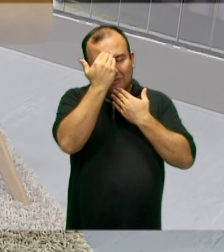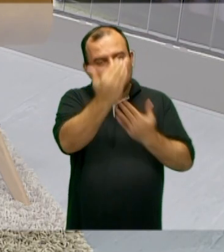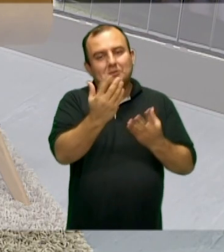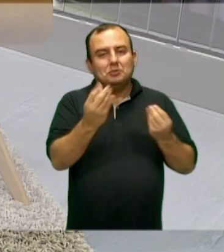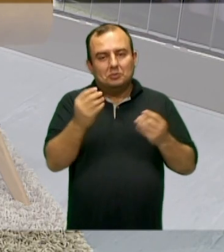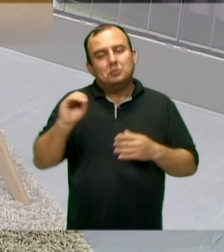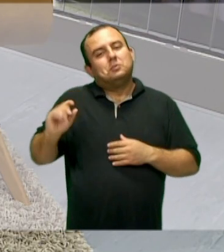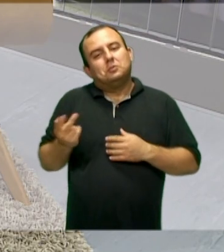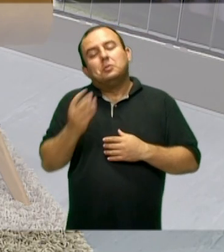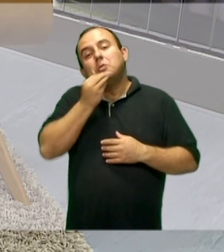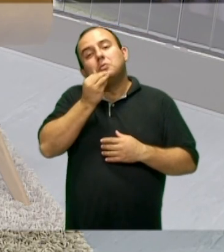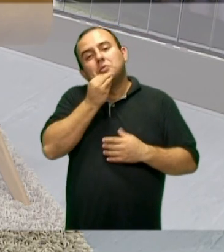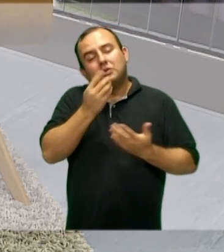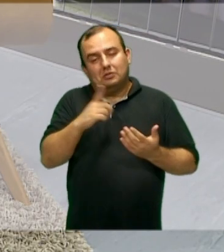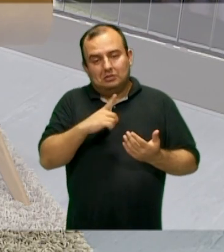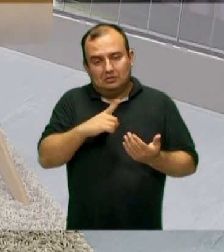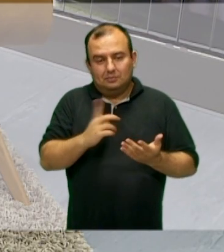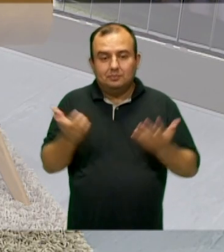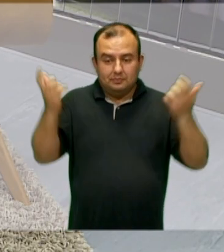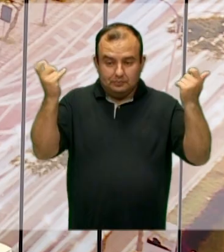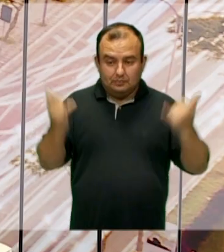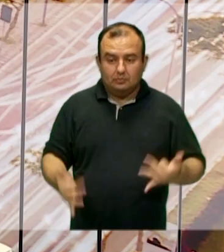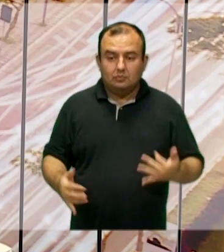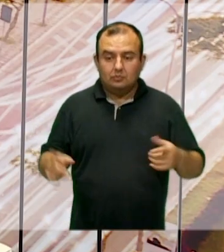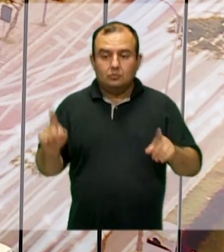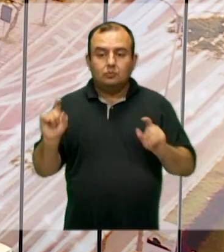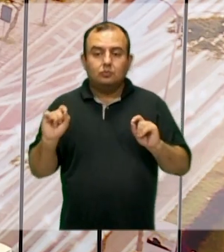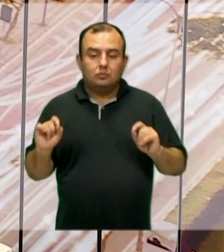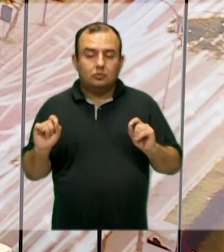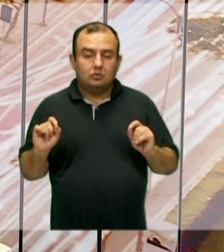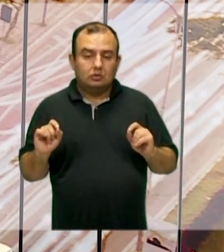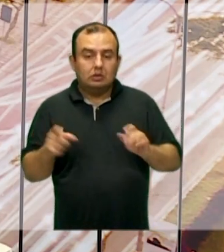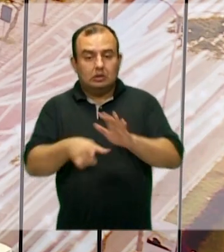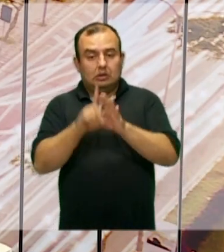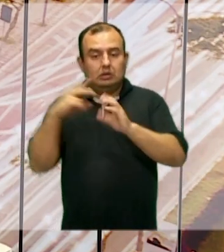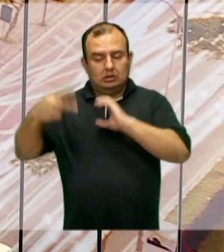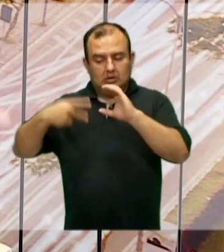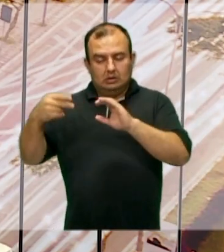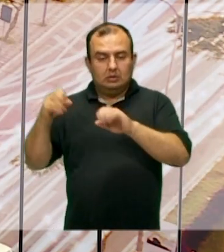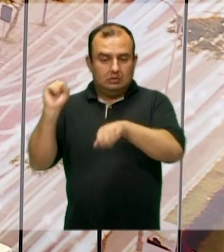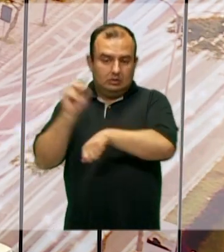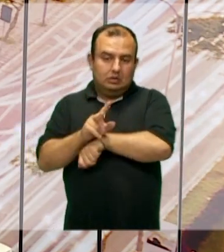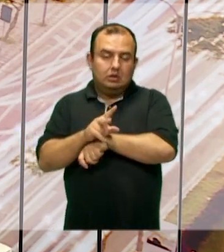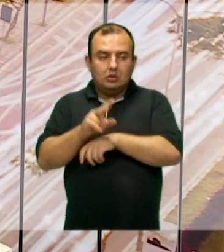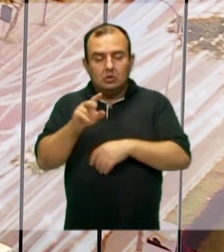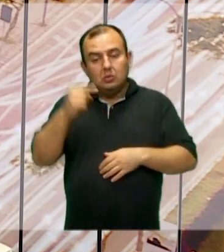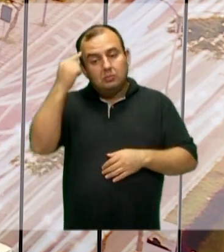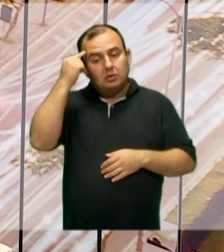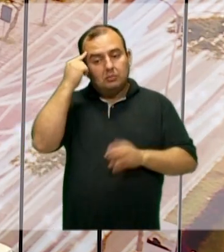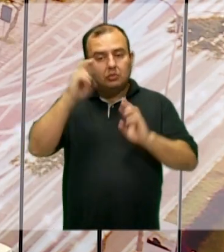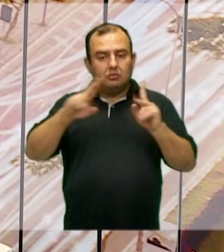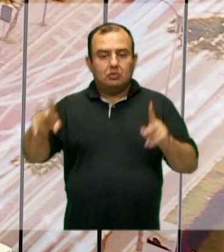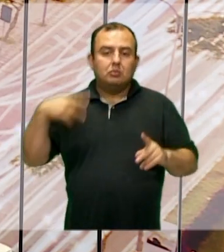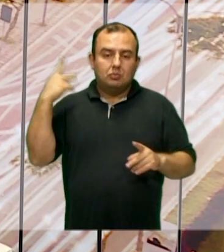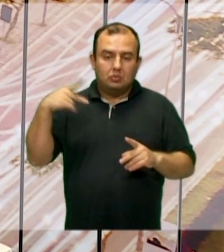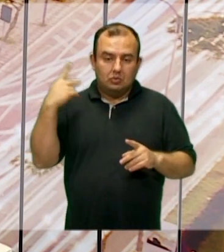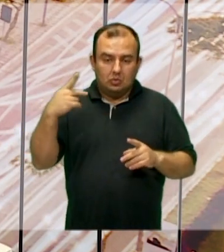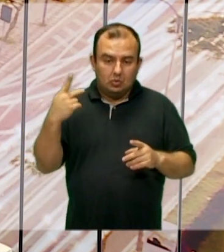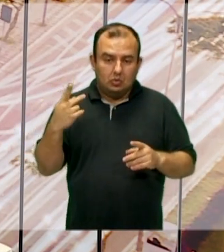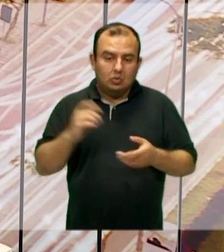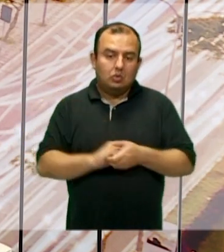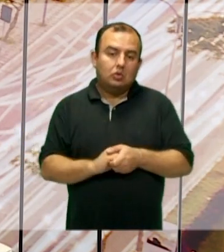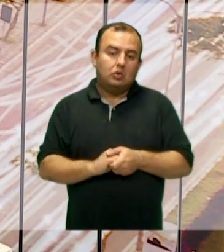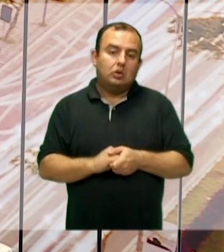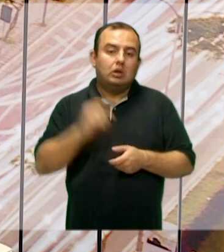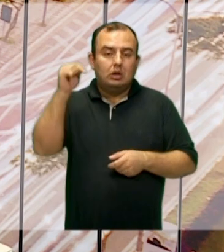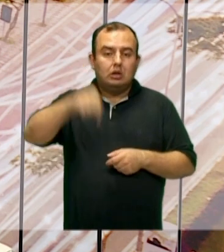com certeza. Uhum. Então, tu estava falando que antes de entrar na Câmara, tu tinha uma visão, né, da política. E